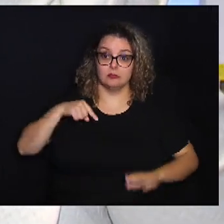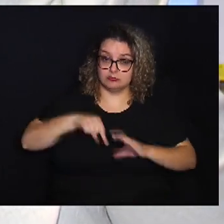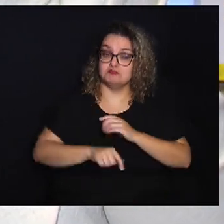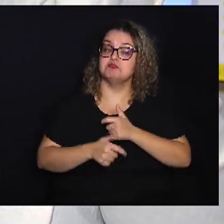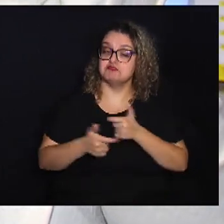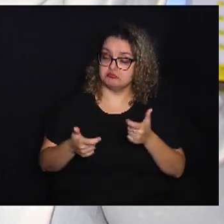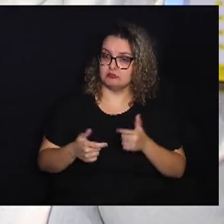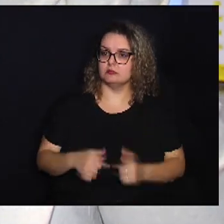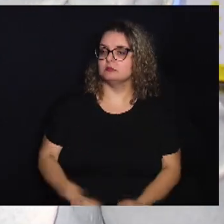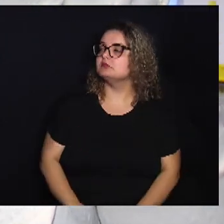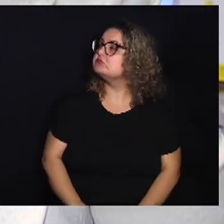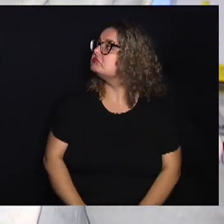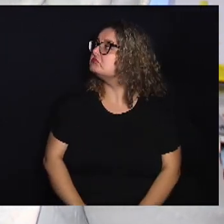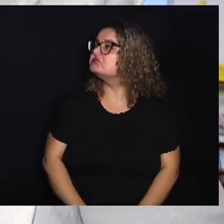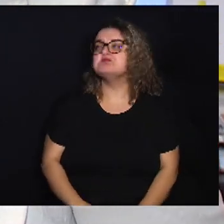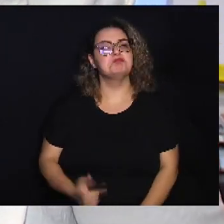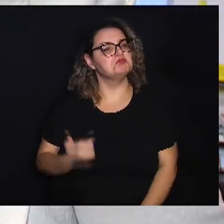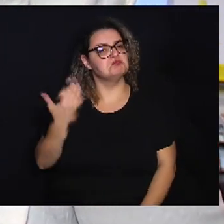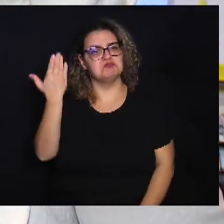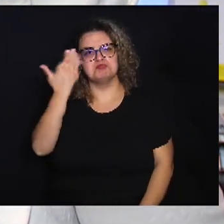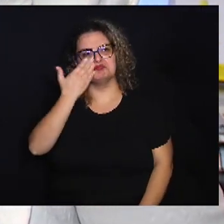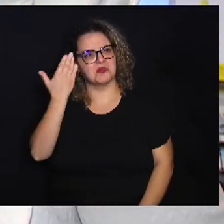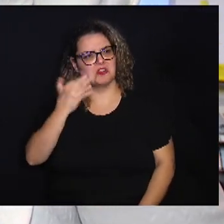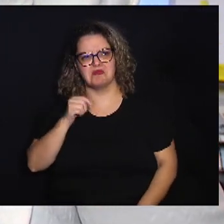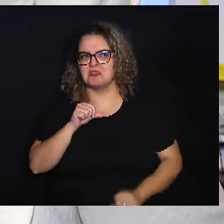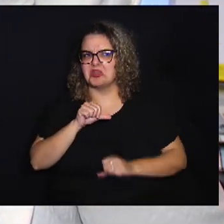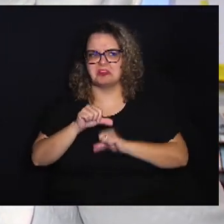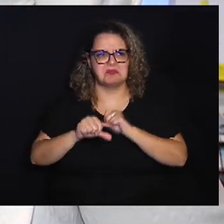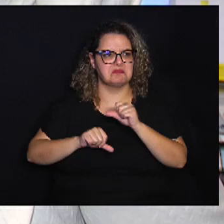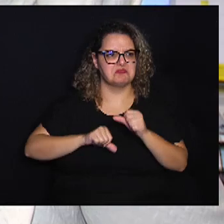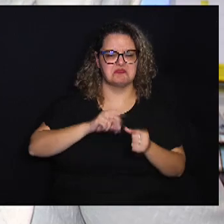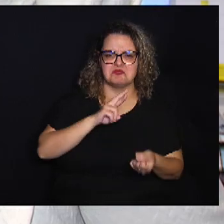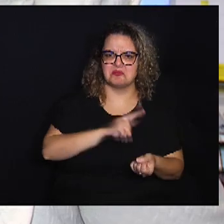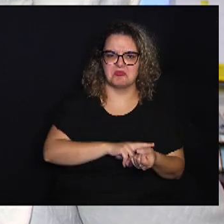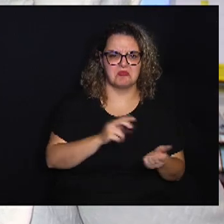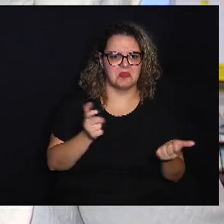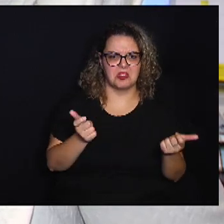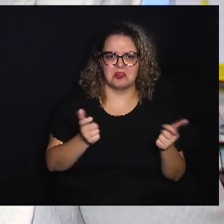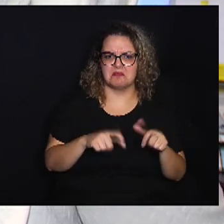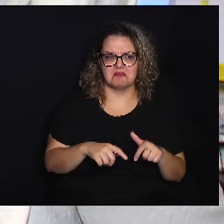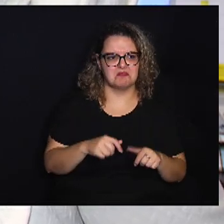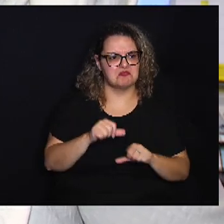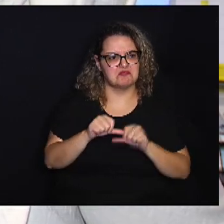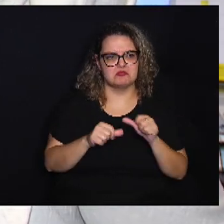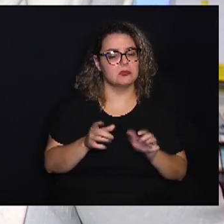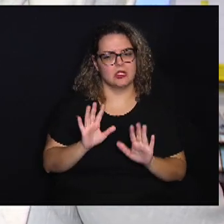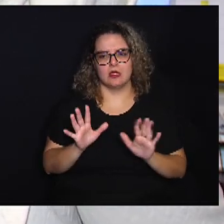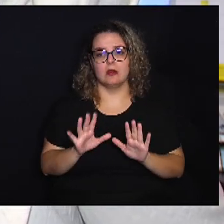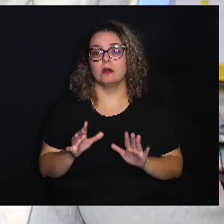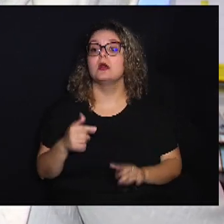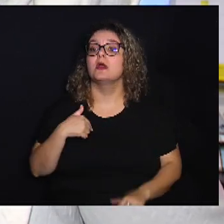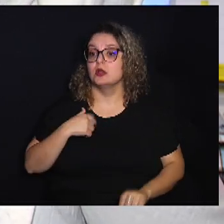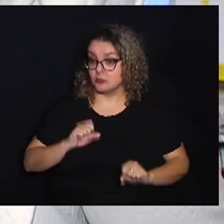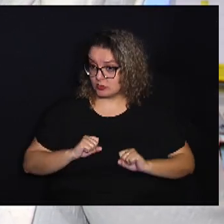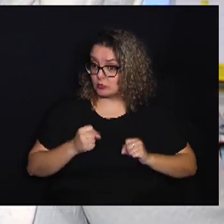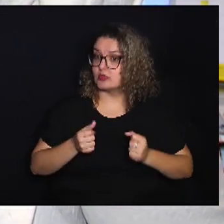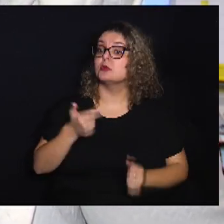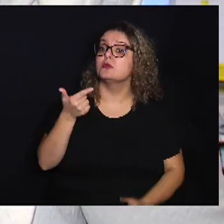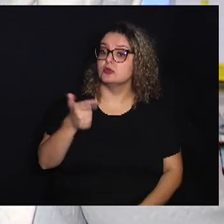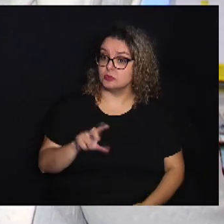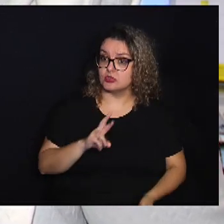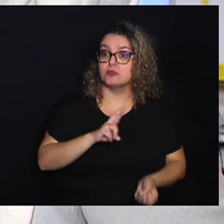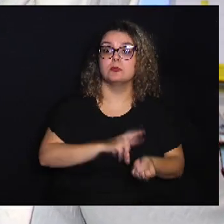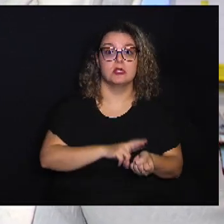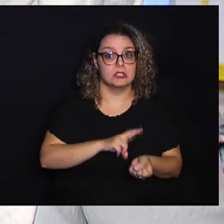nenhuma possibilidade da gente alterar esse ritmo. Eu acho que a gente vai ter que manter, assim, defendo que a gente vai ter que manter